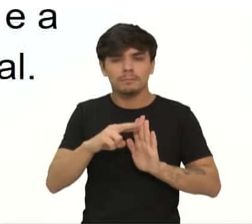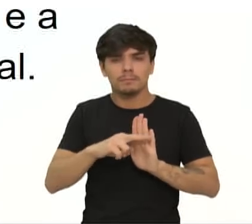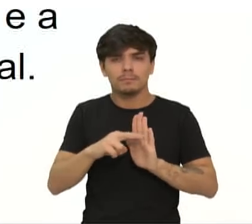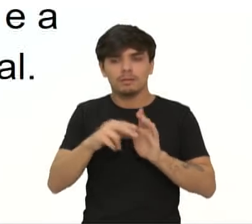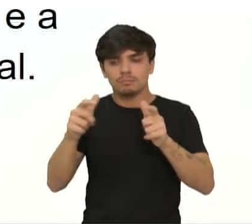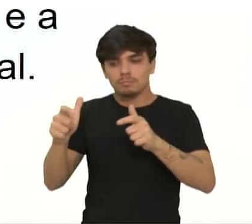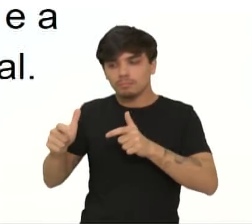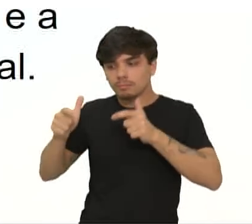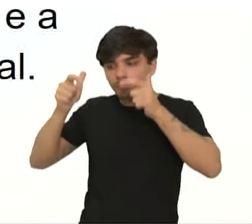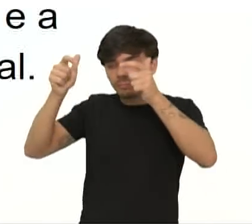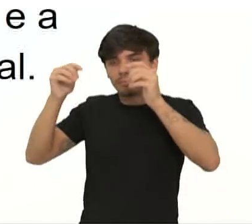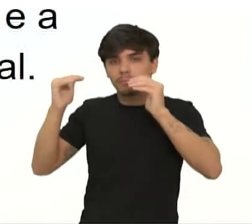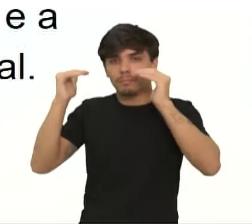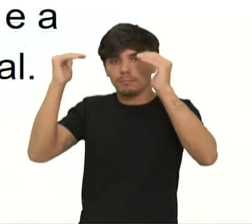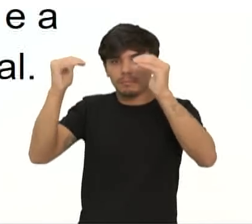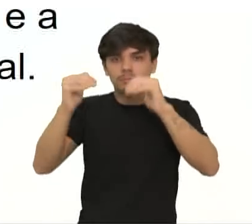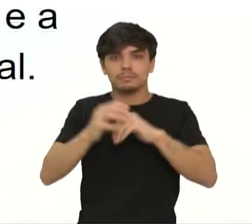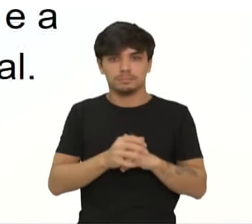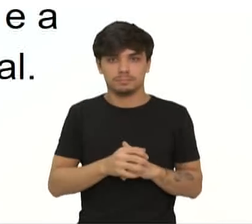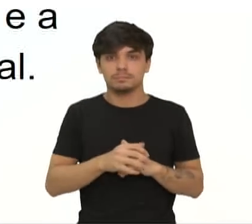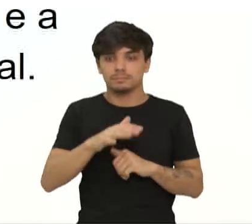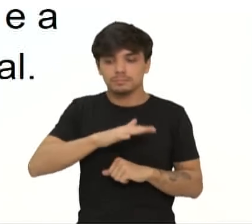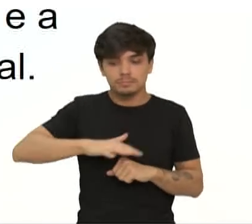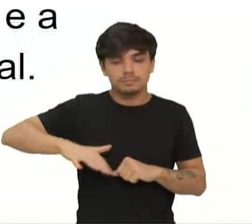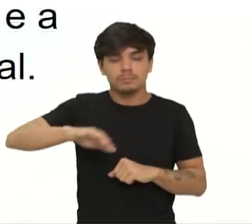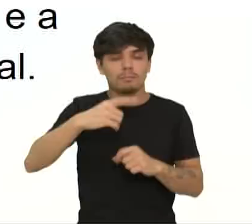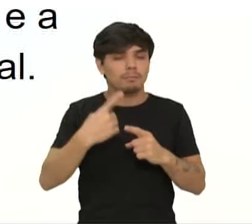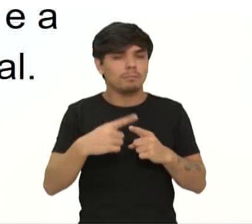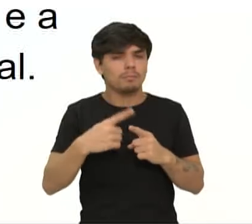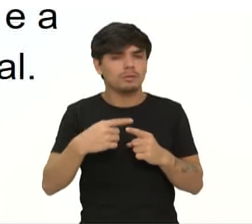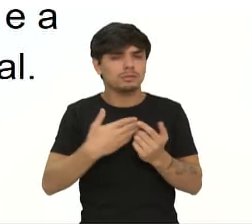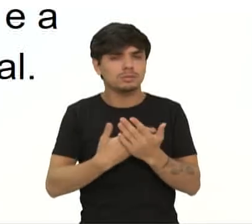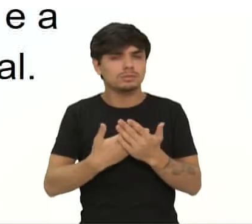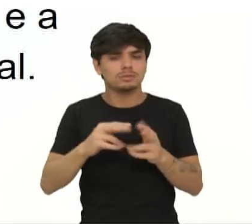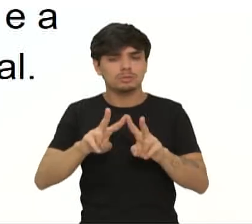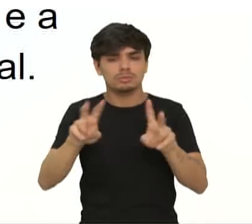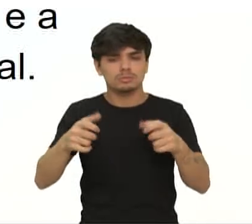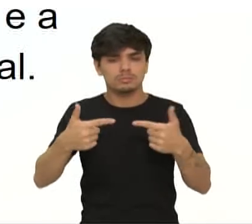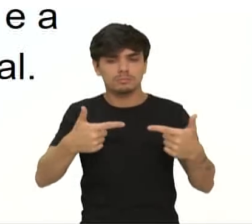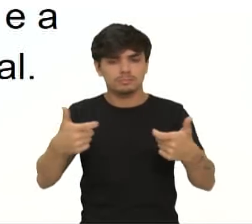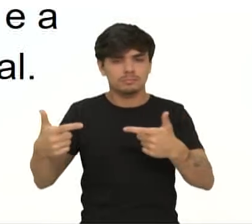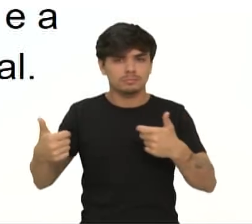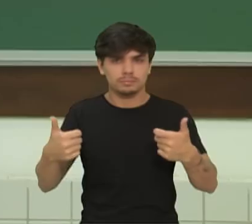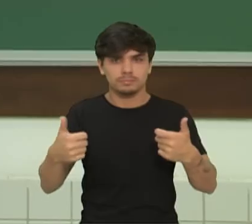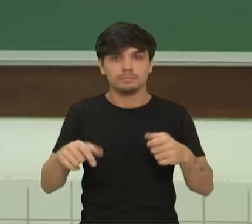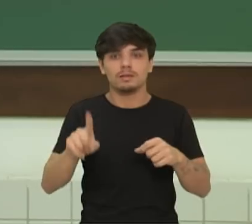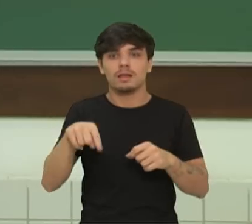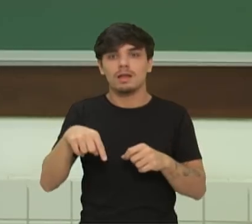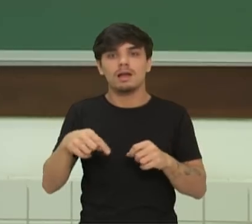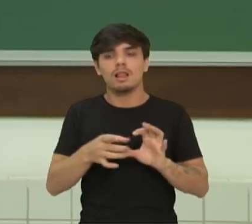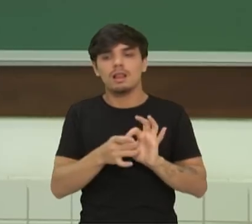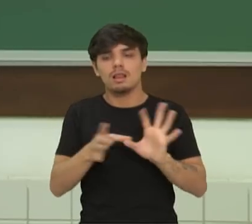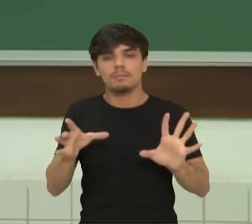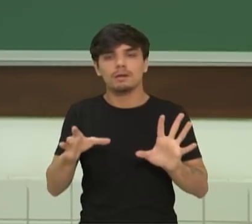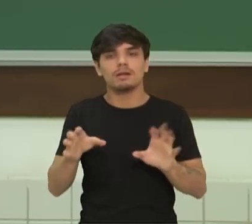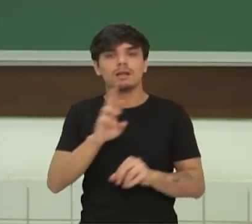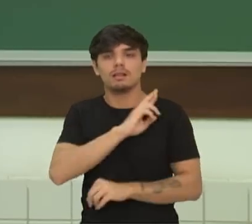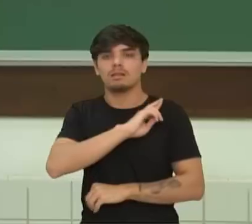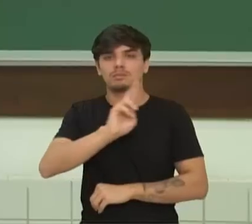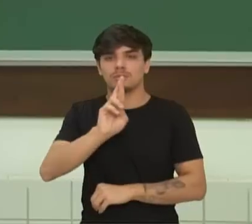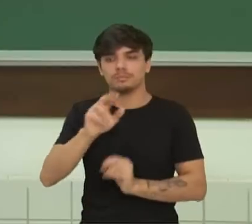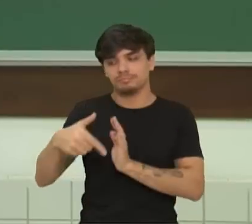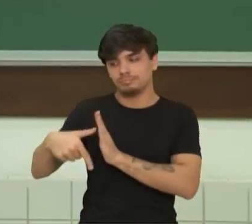soberania nacional. Olha só por que nós estudamos essa guerra. Liberdade religiosa. Isso não tinha na